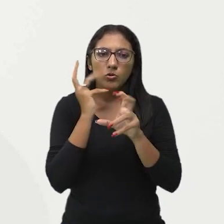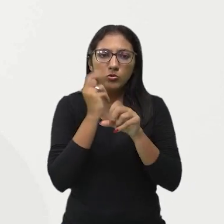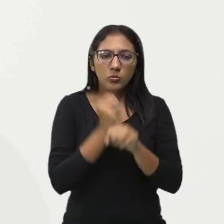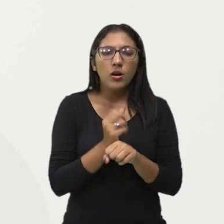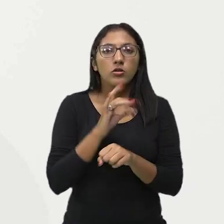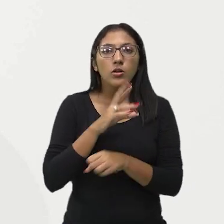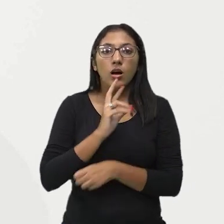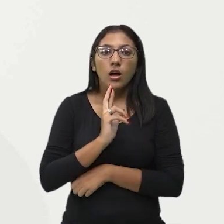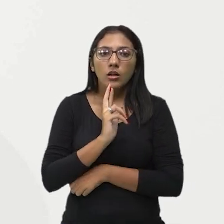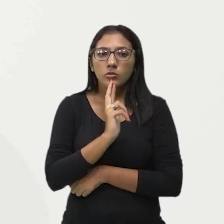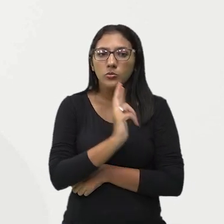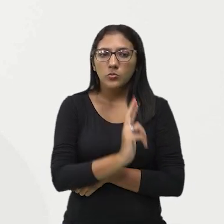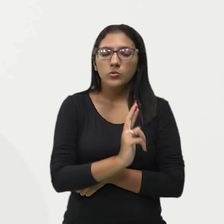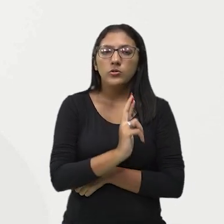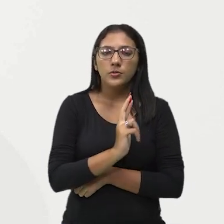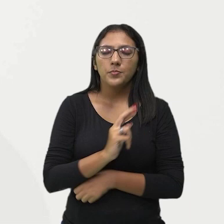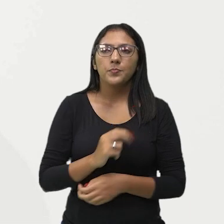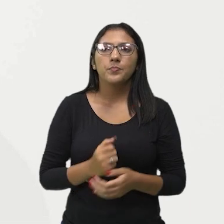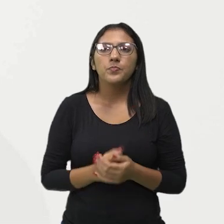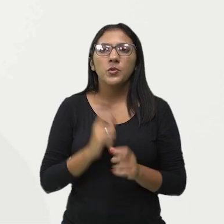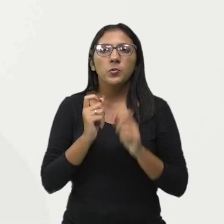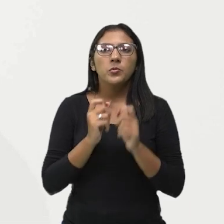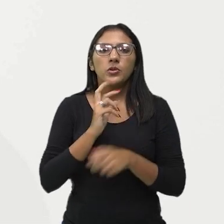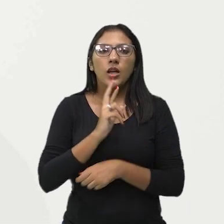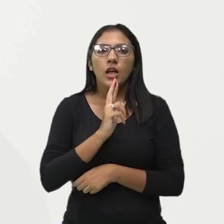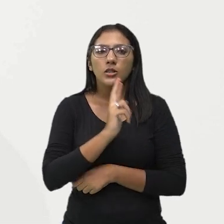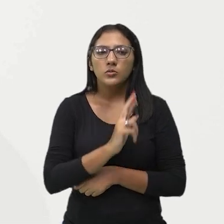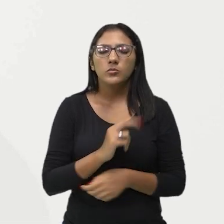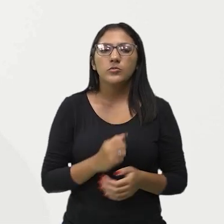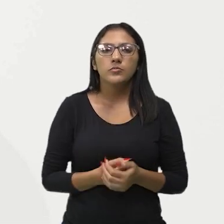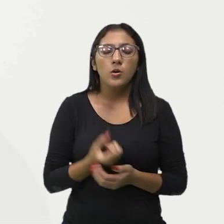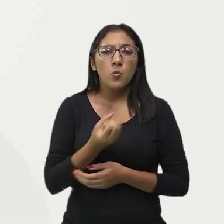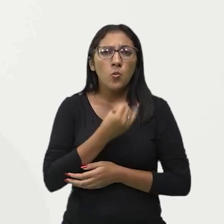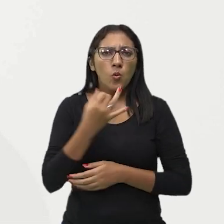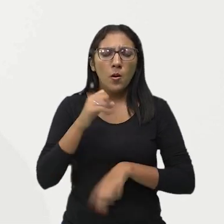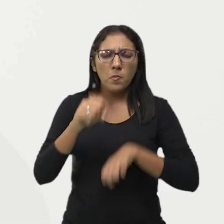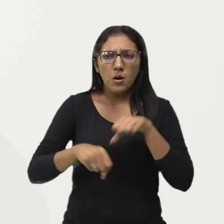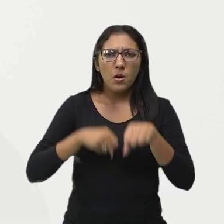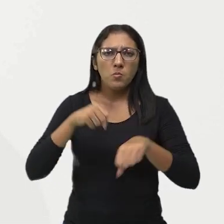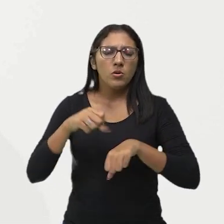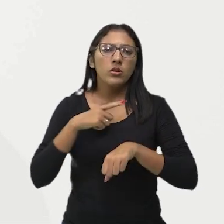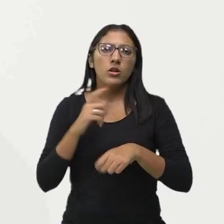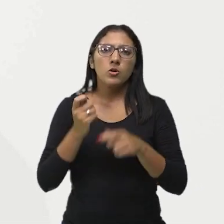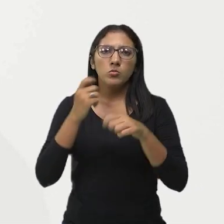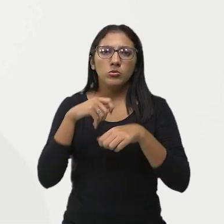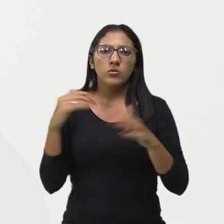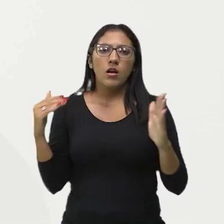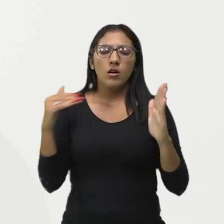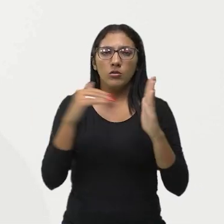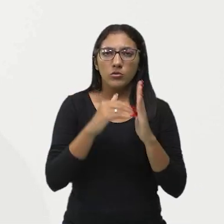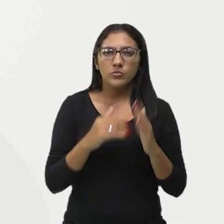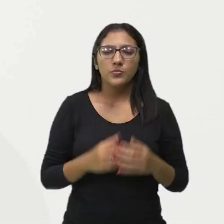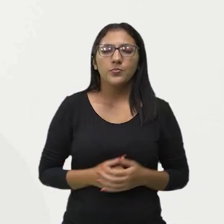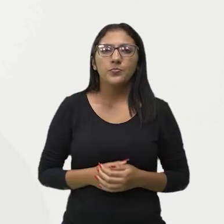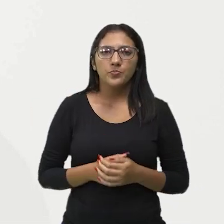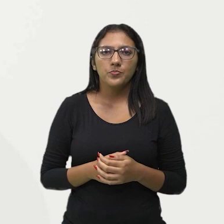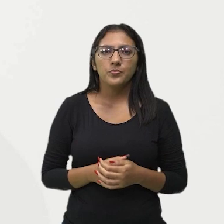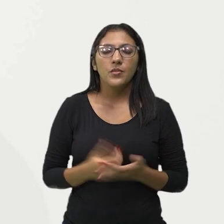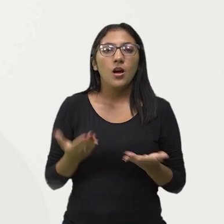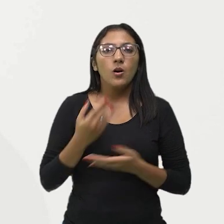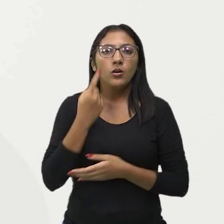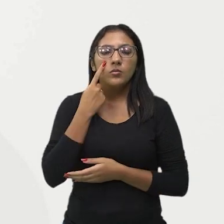quantas voltas completas foram dadas, tá legal? Então, vem comigo, vamos calcular o comprimento da circunferência? Ah, outra dica